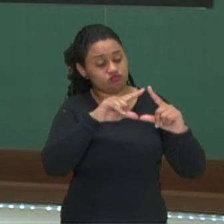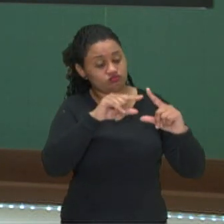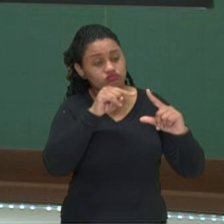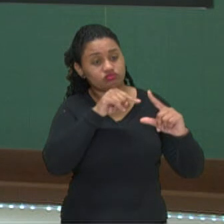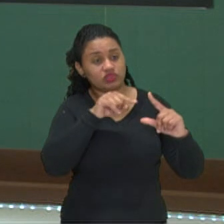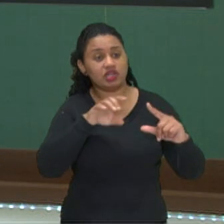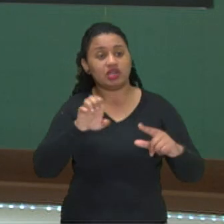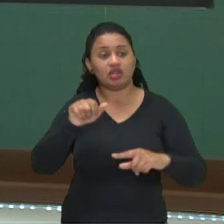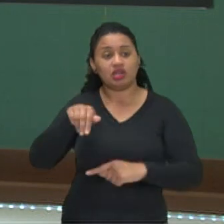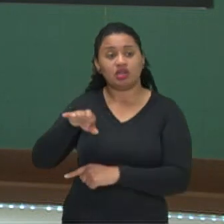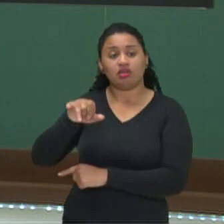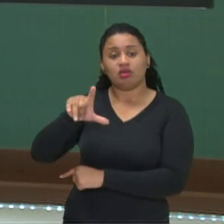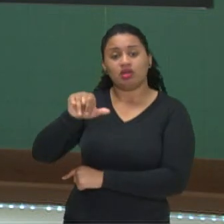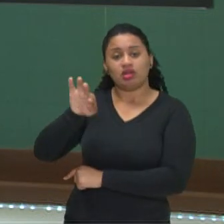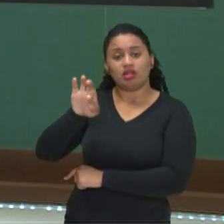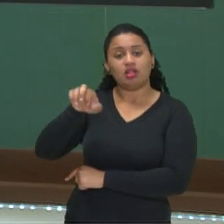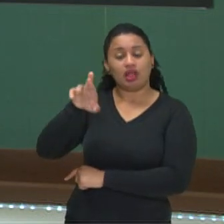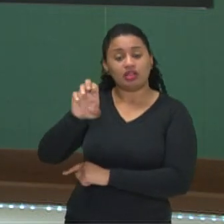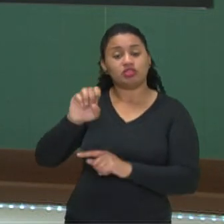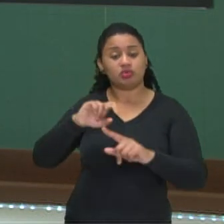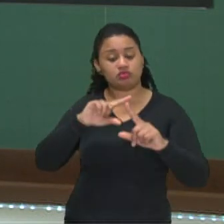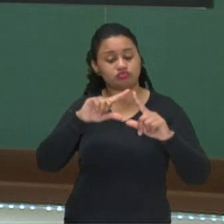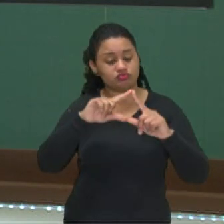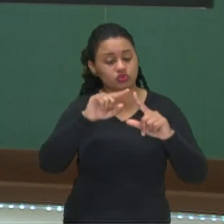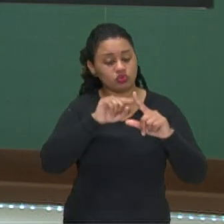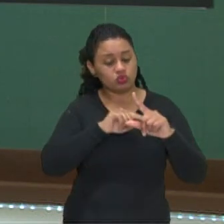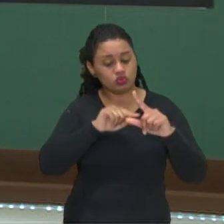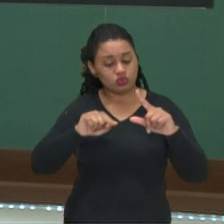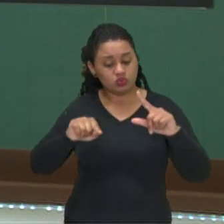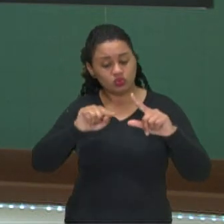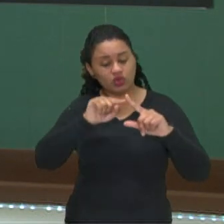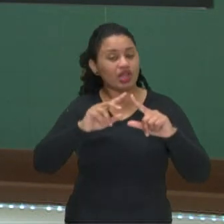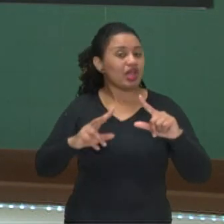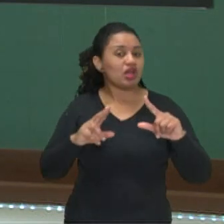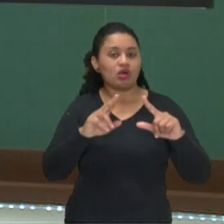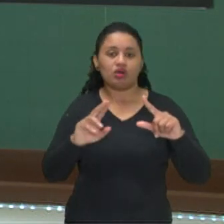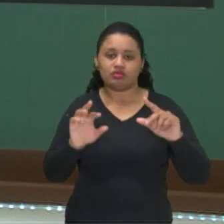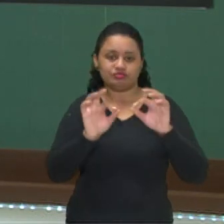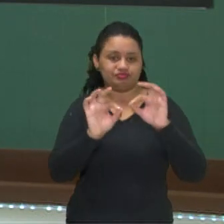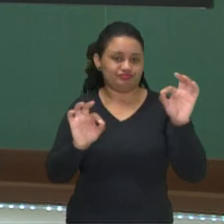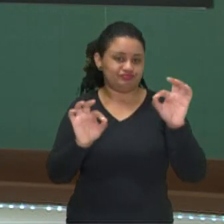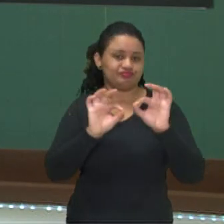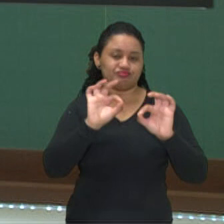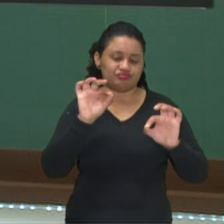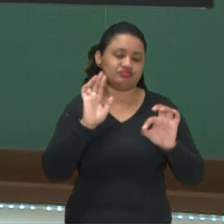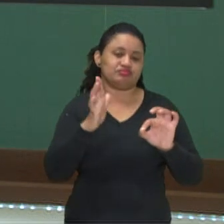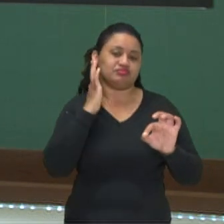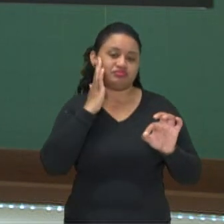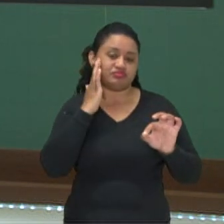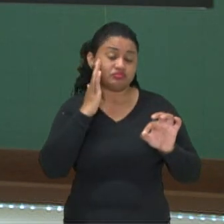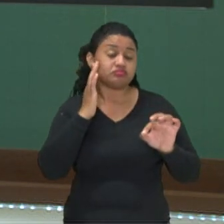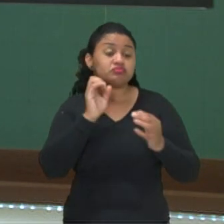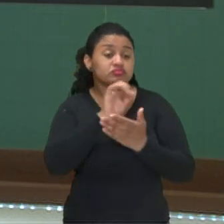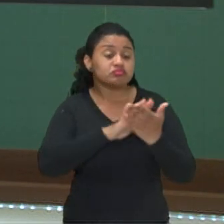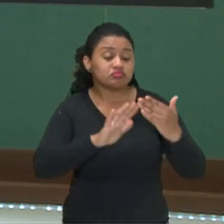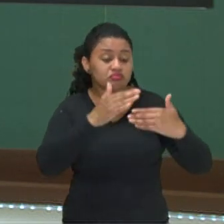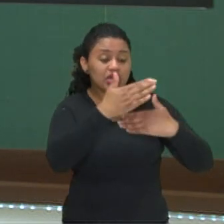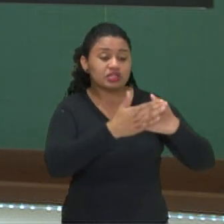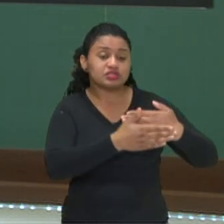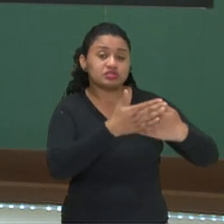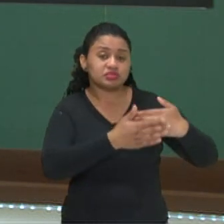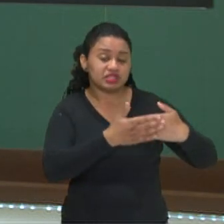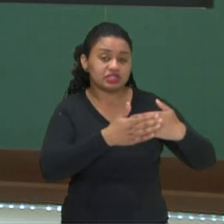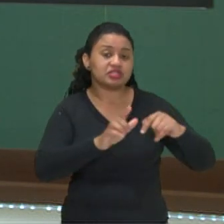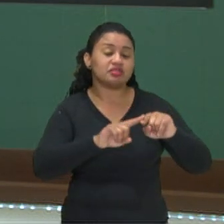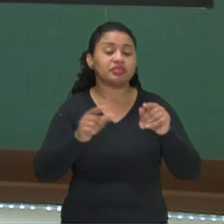triângulo equilátero, porque daí todos os seus lados serão iguais. Já demos uma ideia no caso de uma figura plana.